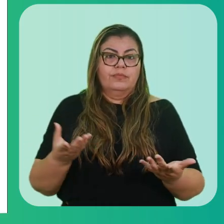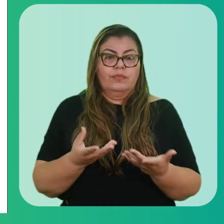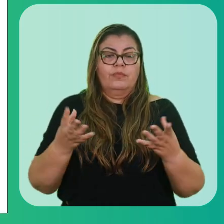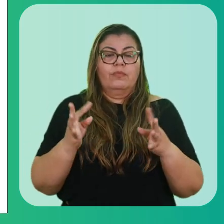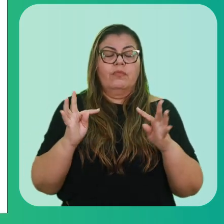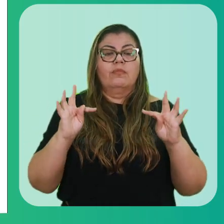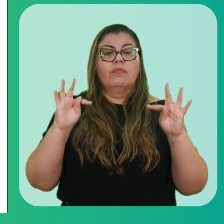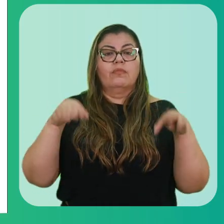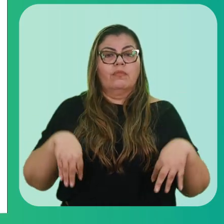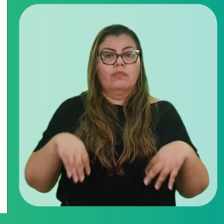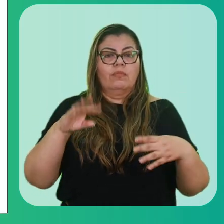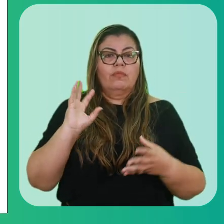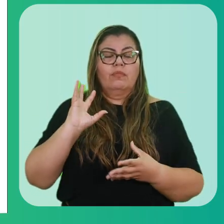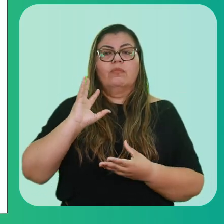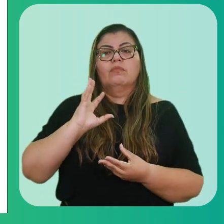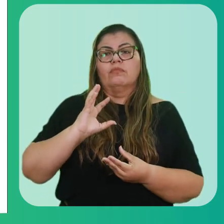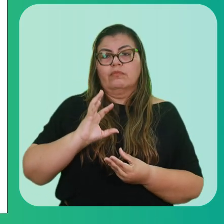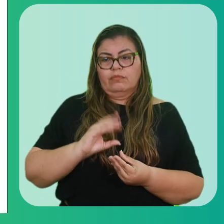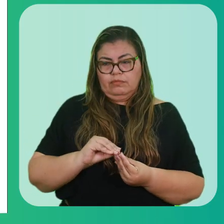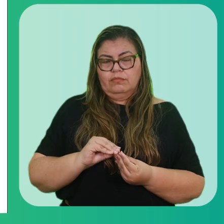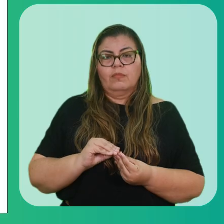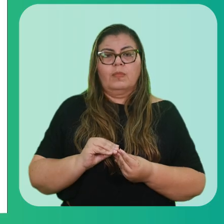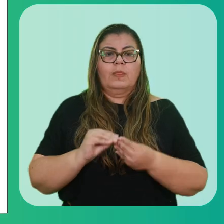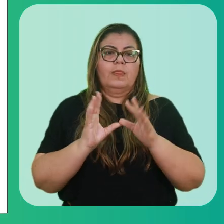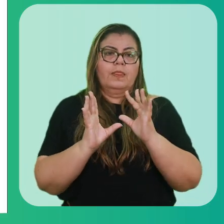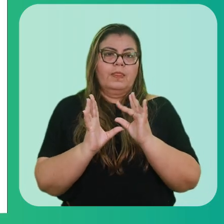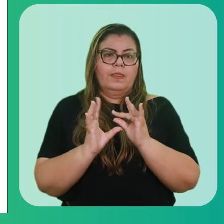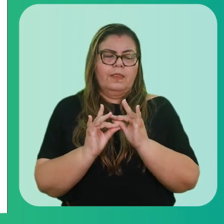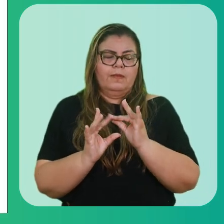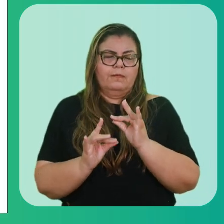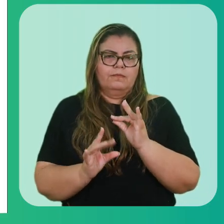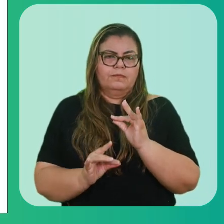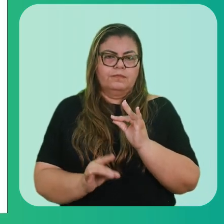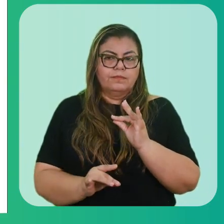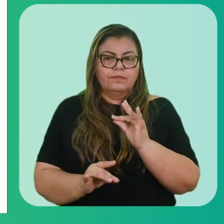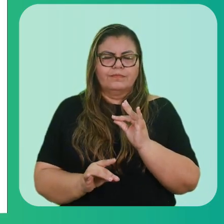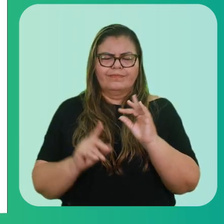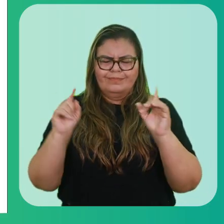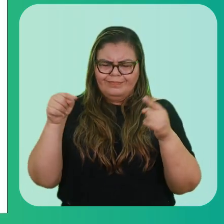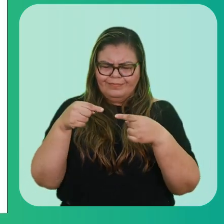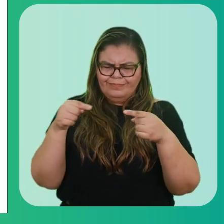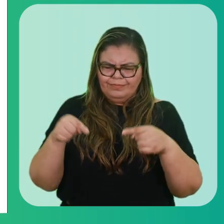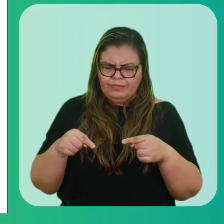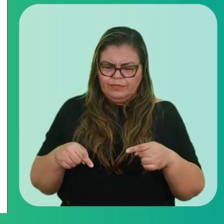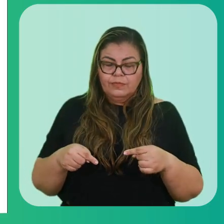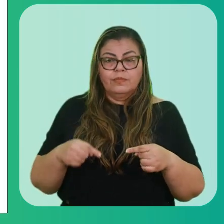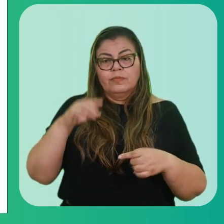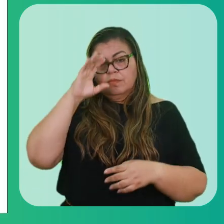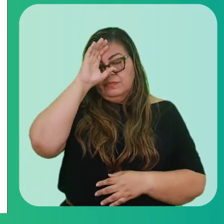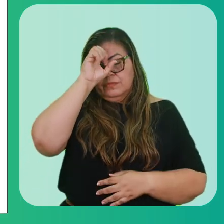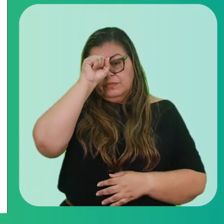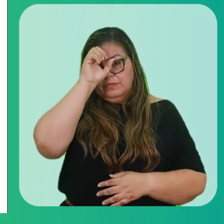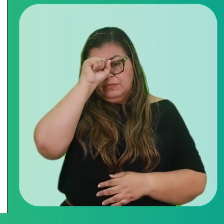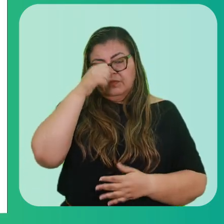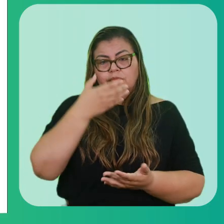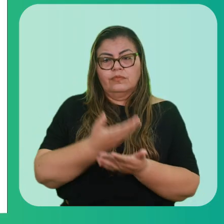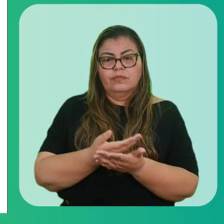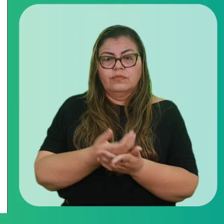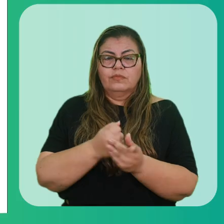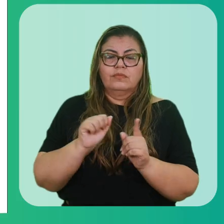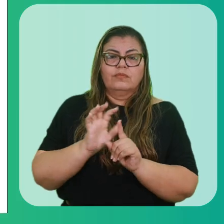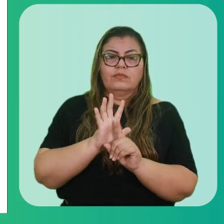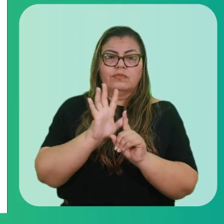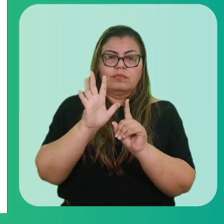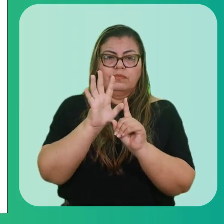né? E aí você vê uma série de coisinhas que você nota que vai aplicando aquilo que você aprende no capítulo de estudo